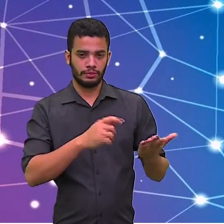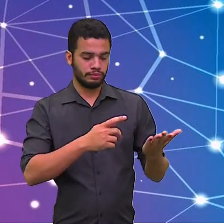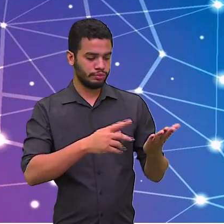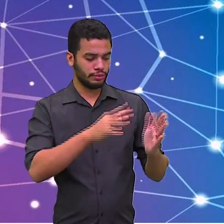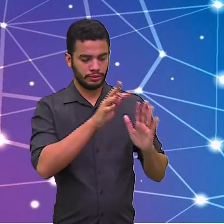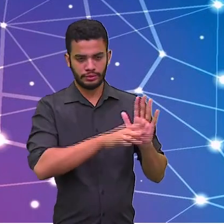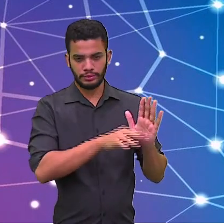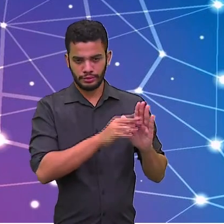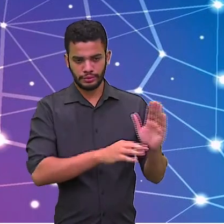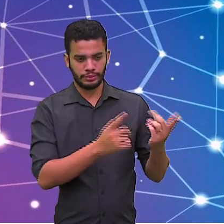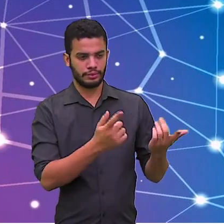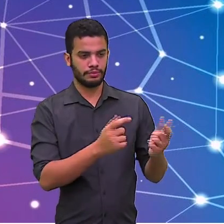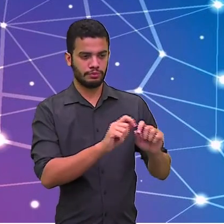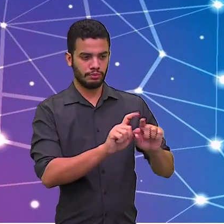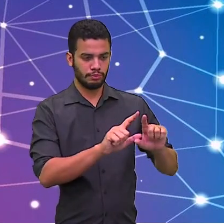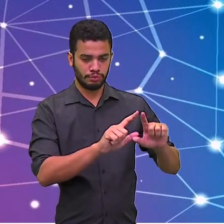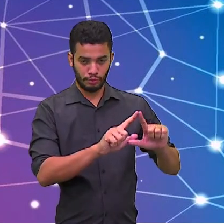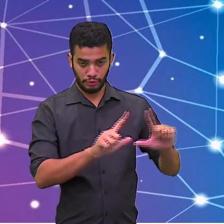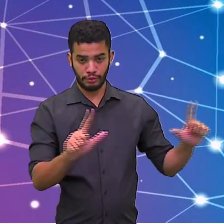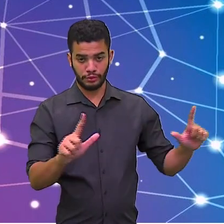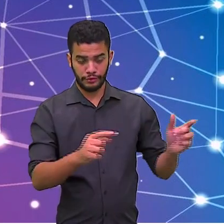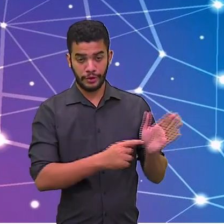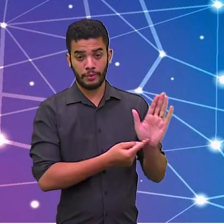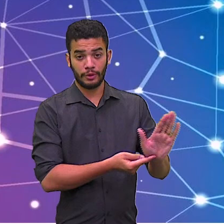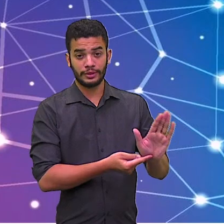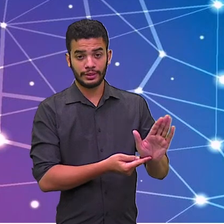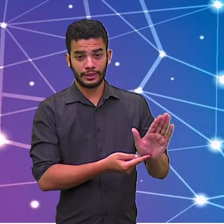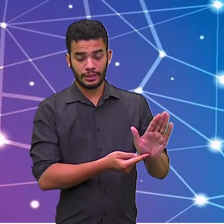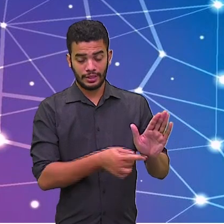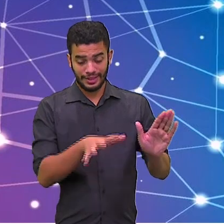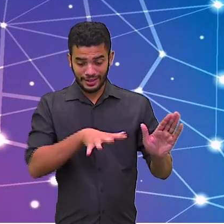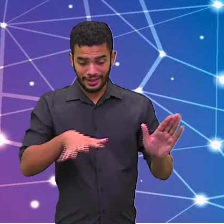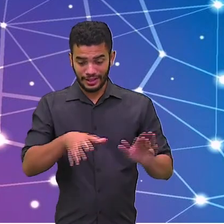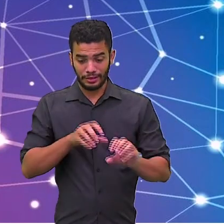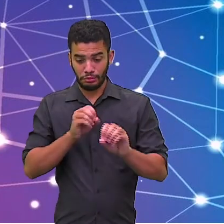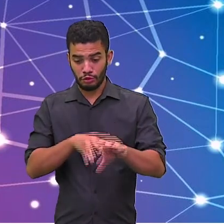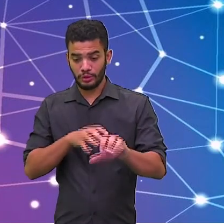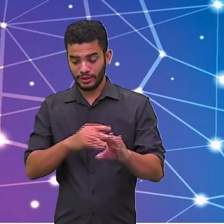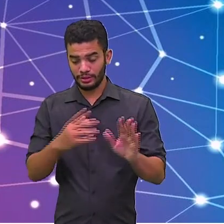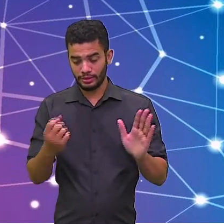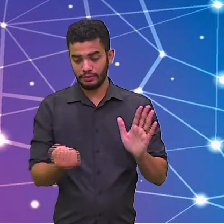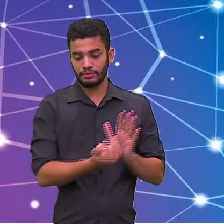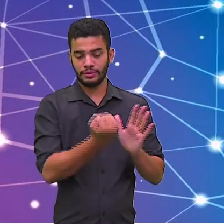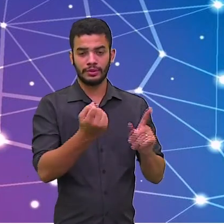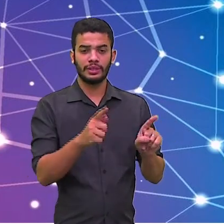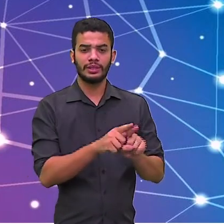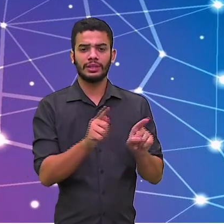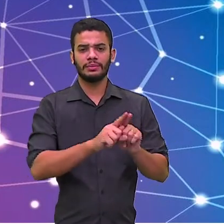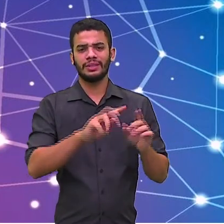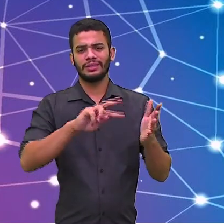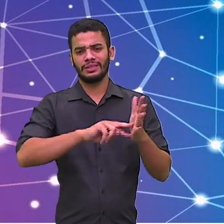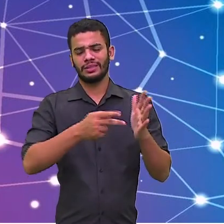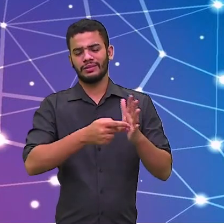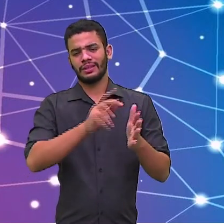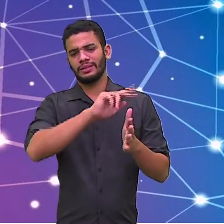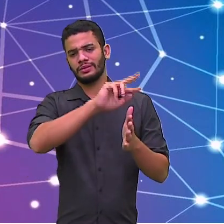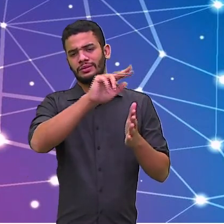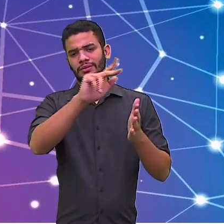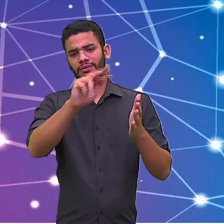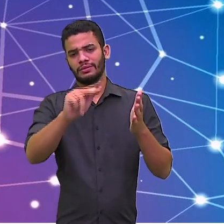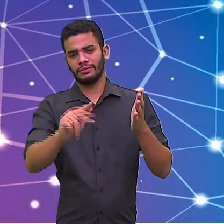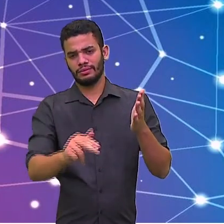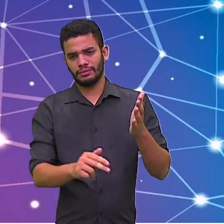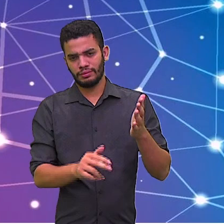de noções básicas sobre a educação patrimonial e de conceitos centrais que envolvem o patrimônio